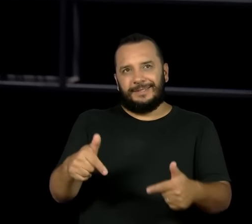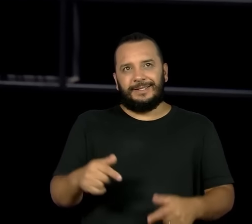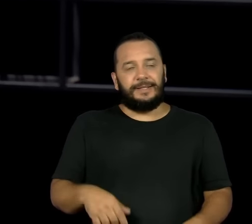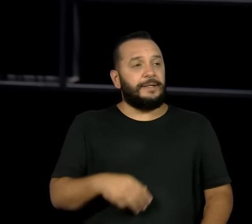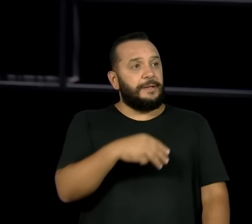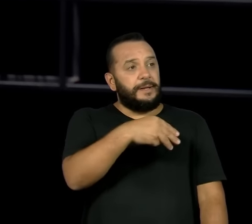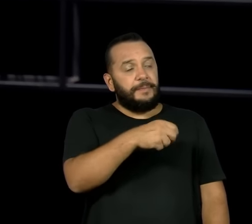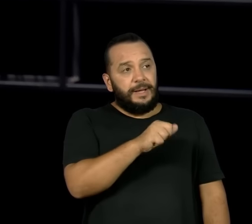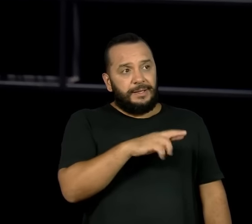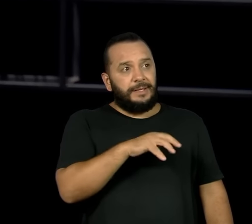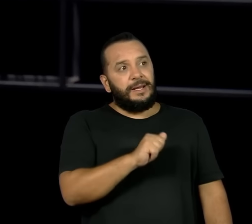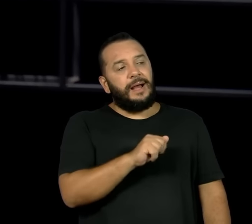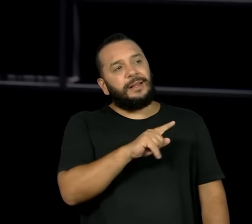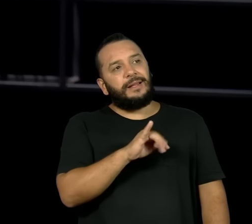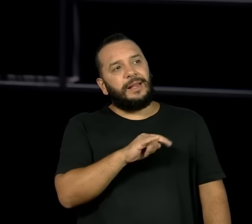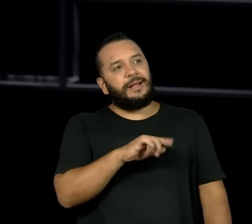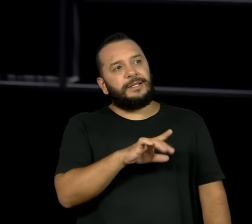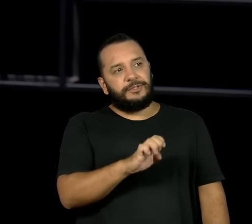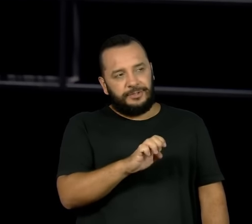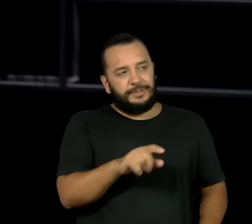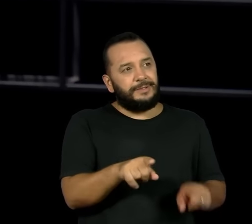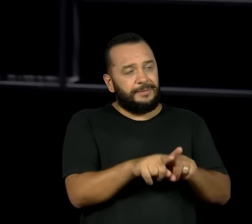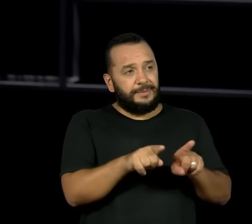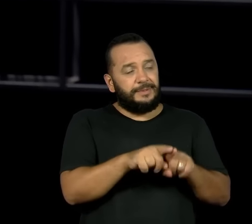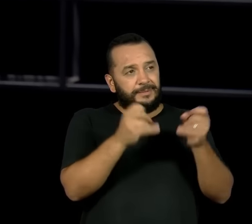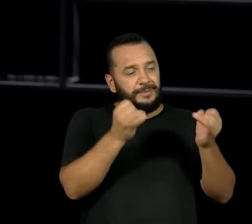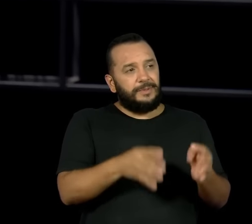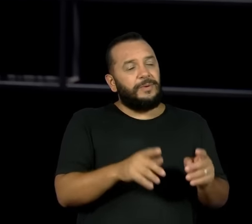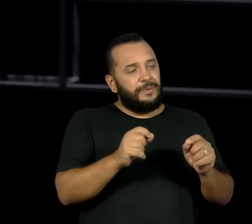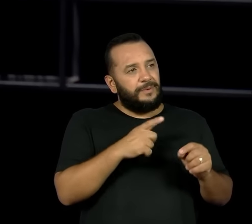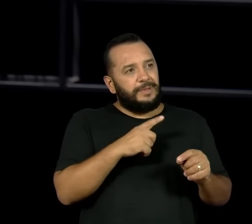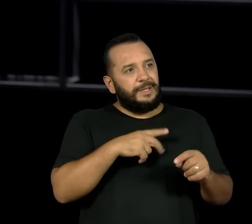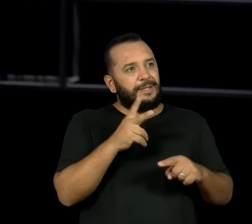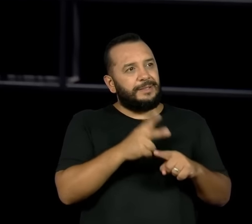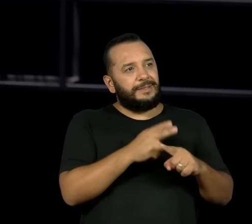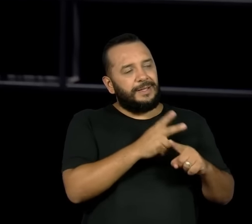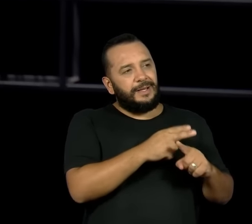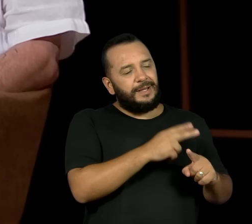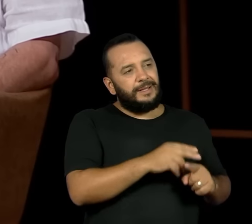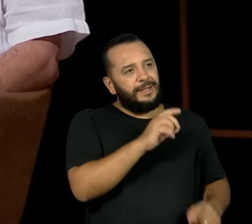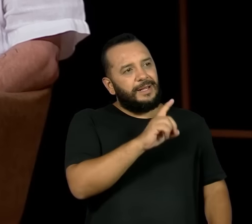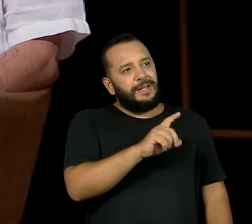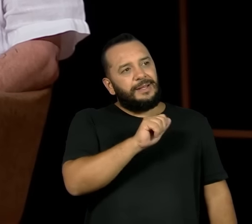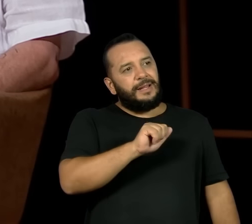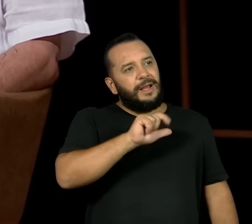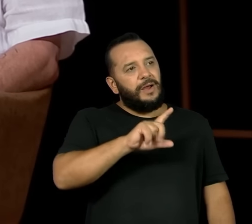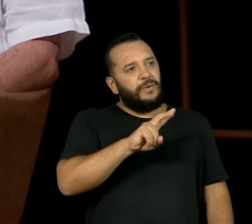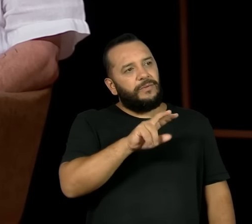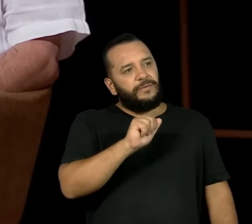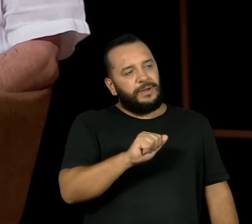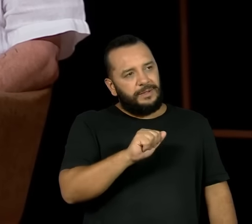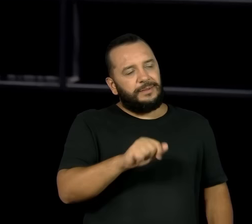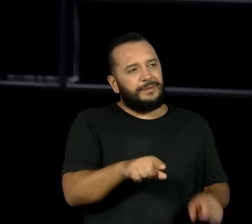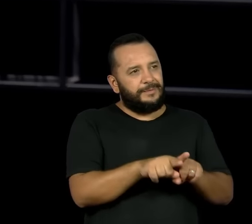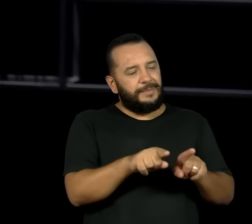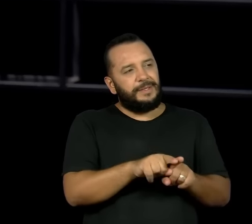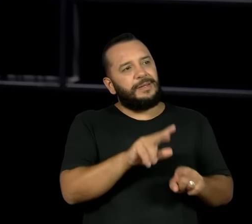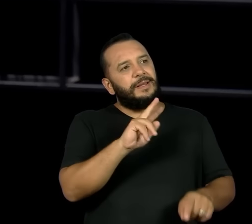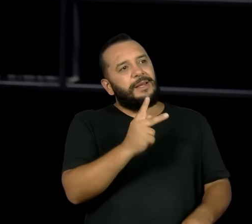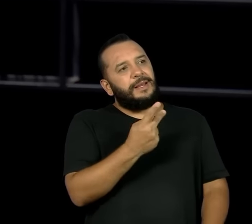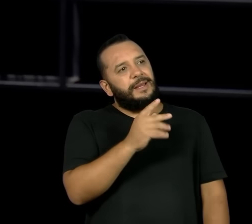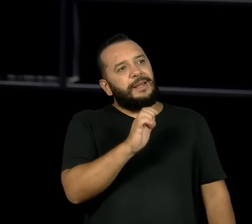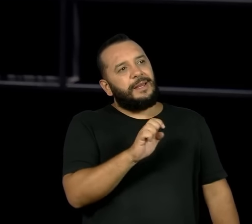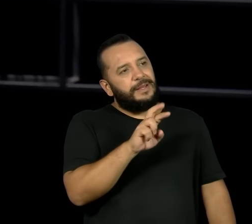Adelaide também comentou sobre a minissérie Dalva e Erivelto né que é também acho que um dos